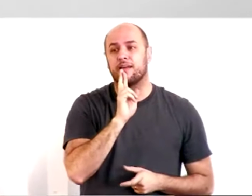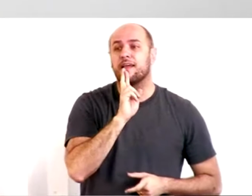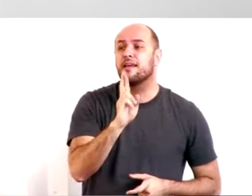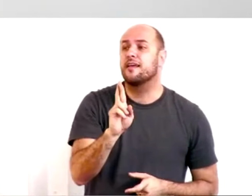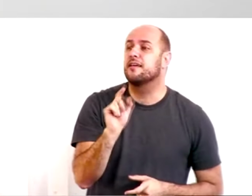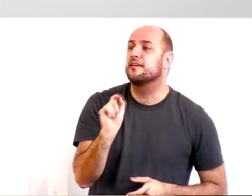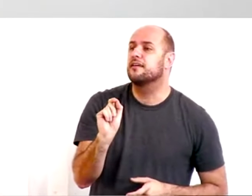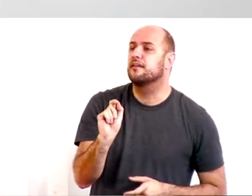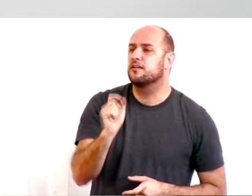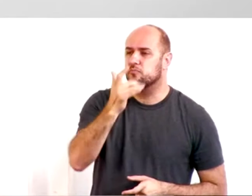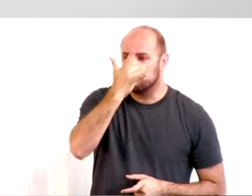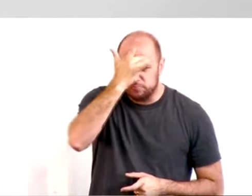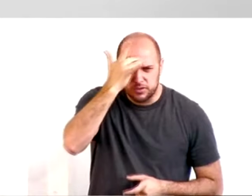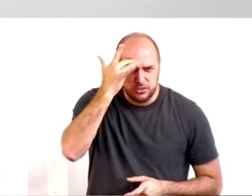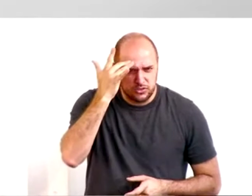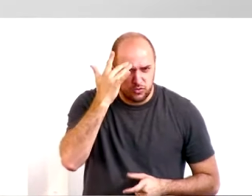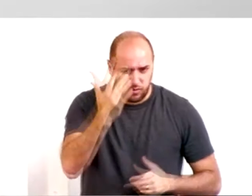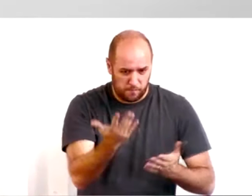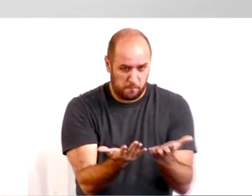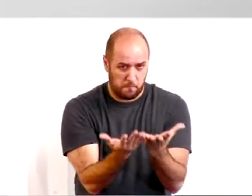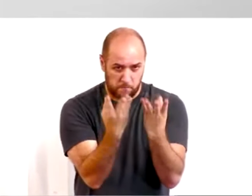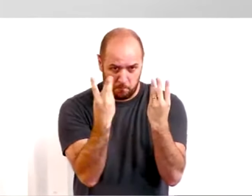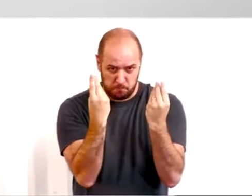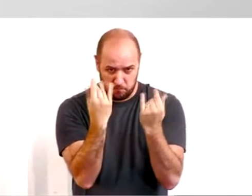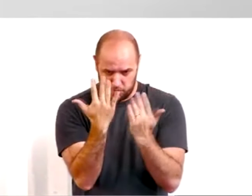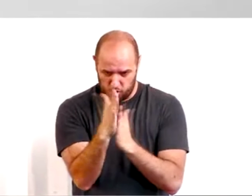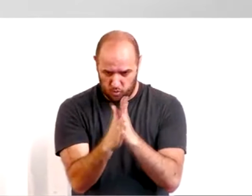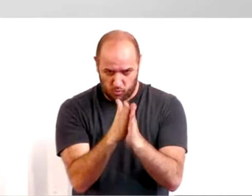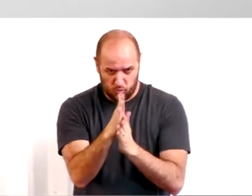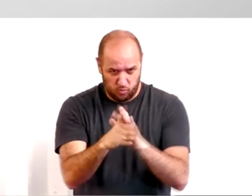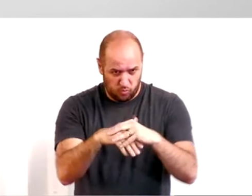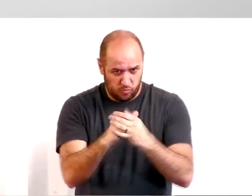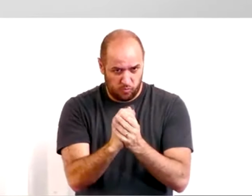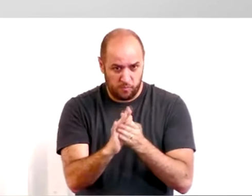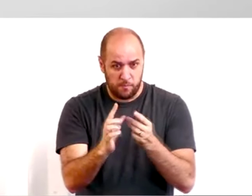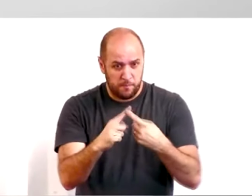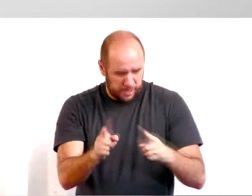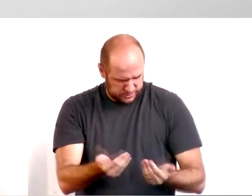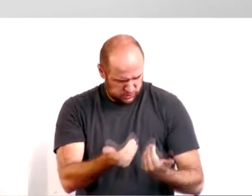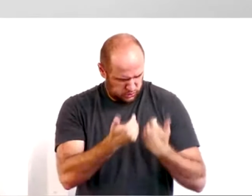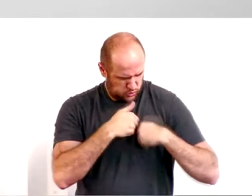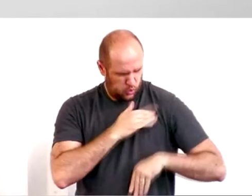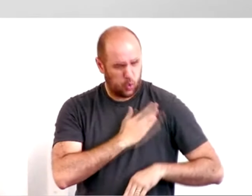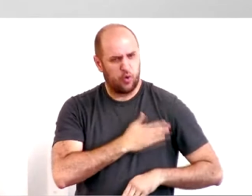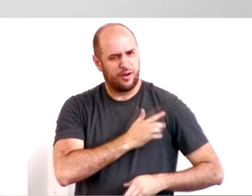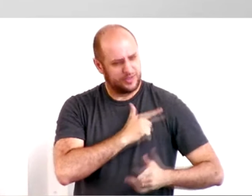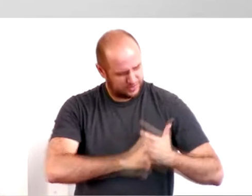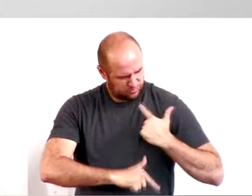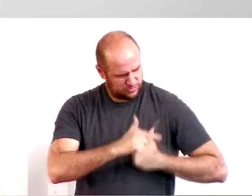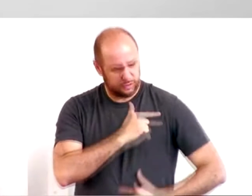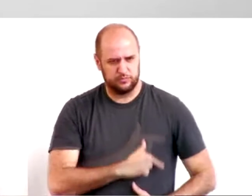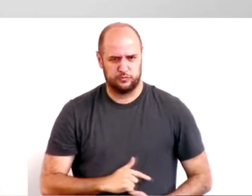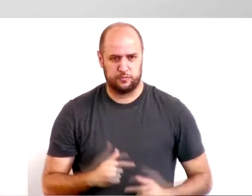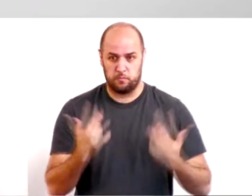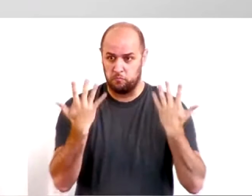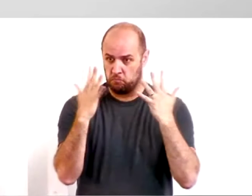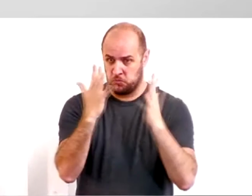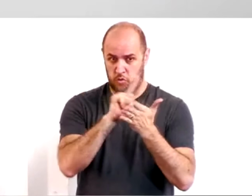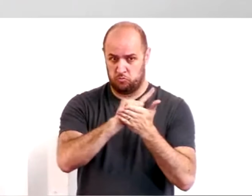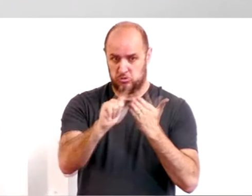que é limpo de mãos e puro de coração. Mãos limpas